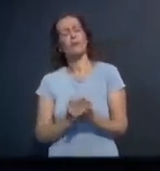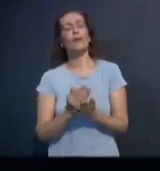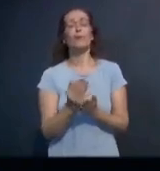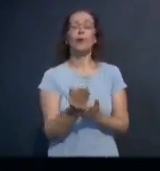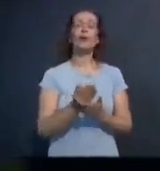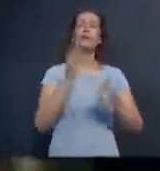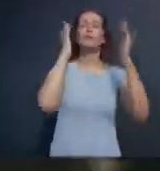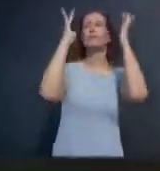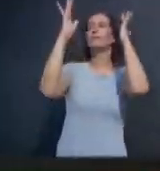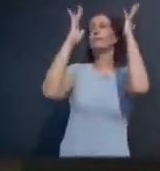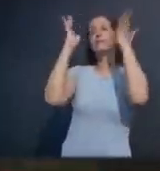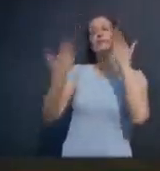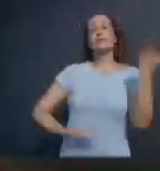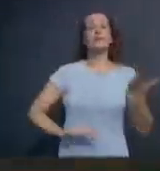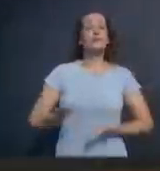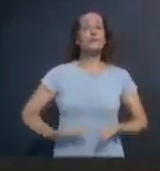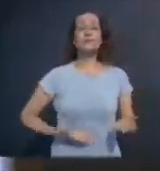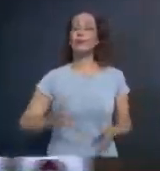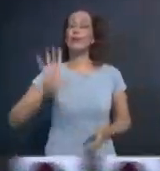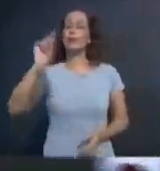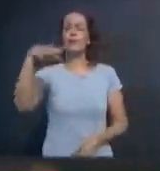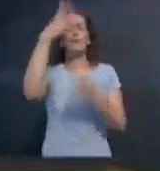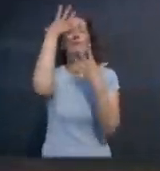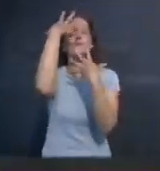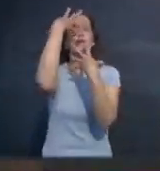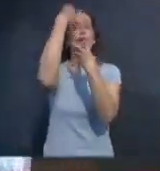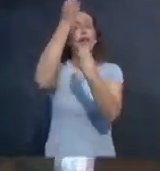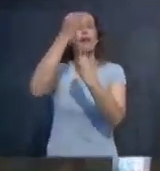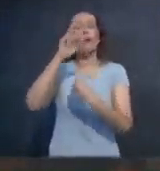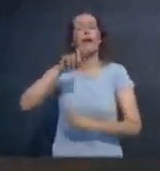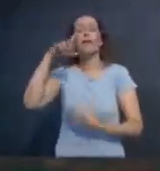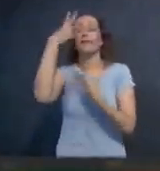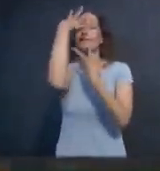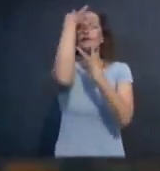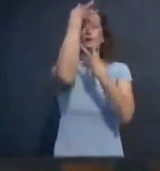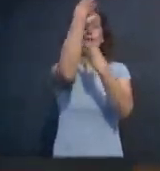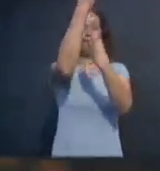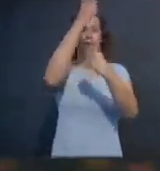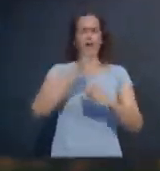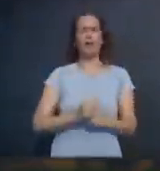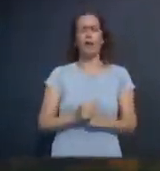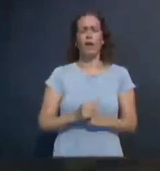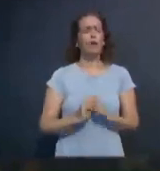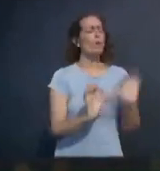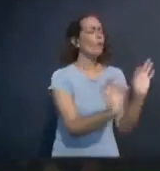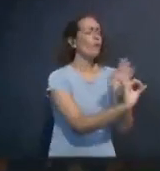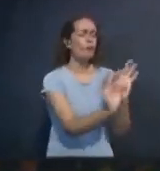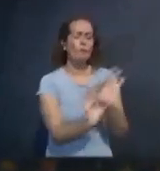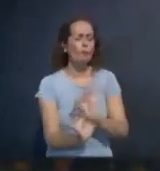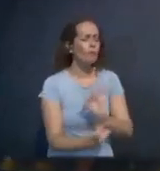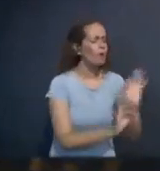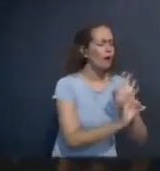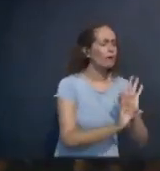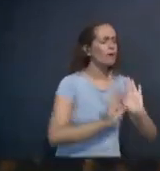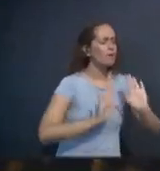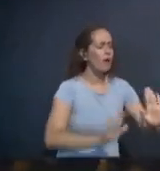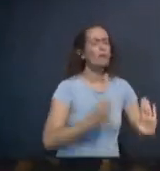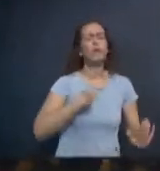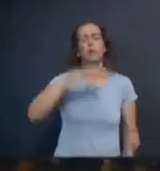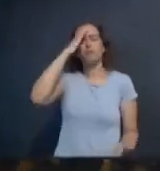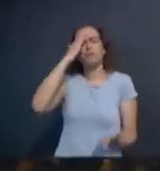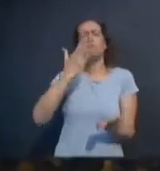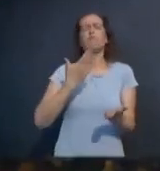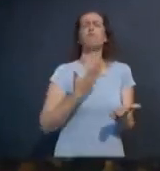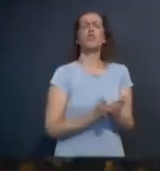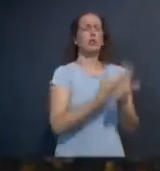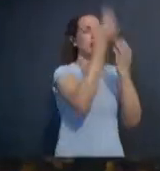Senhor. Eu, como na fé, crer é você chamar à existência as coisas que não são,